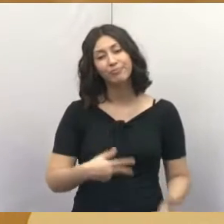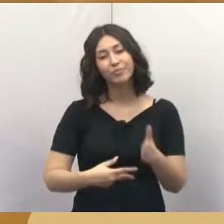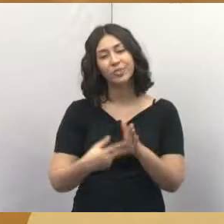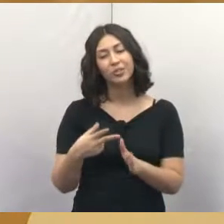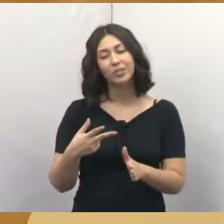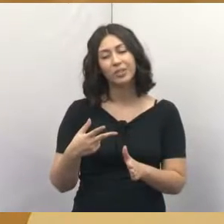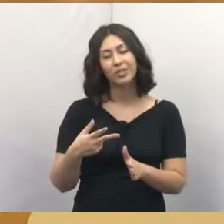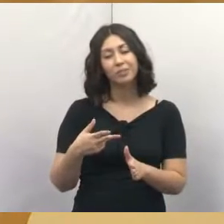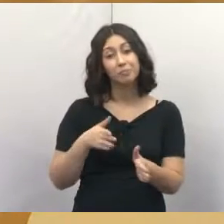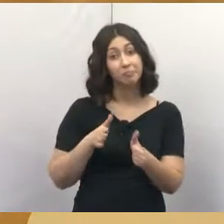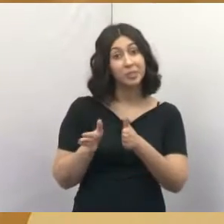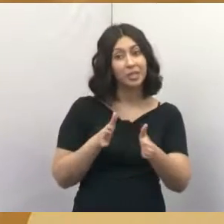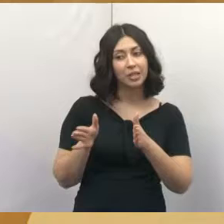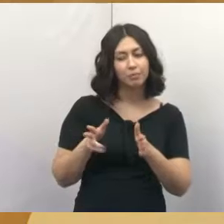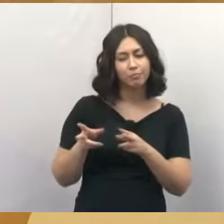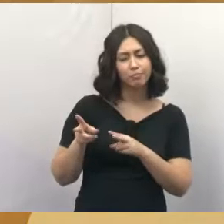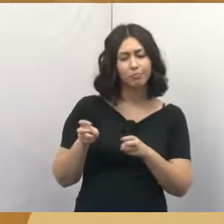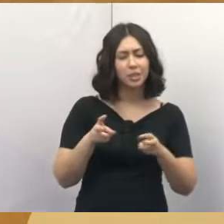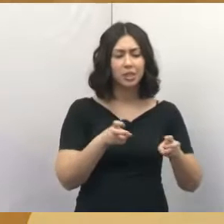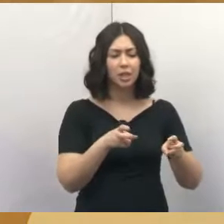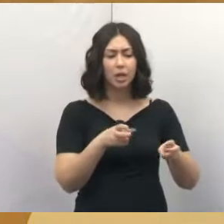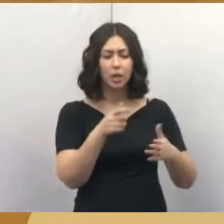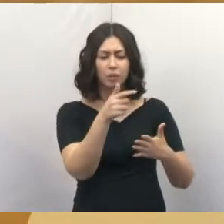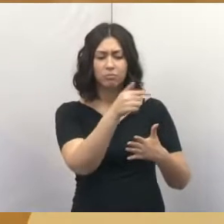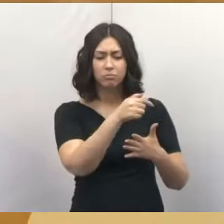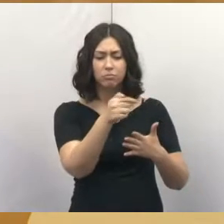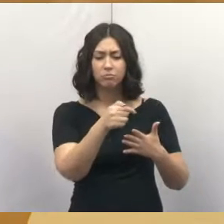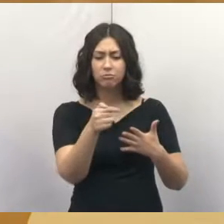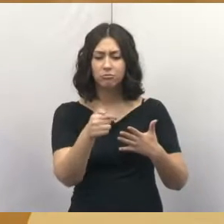que certas coisas não poderiam,